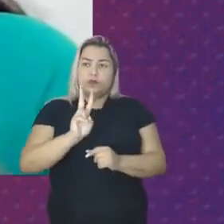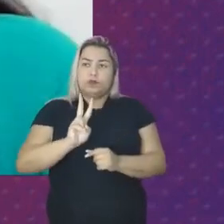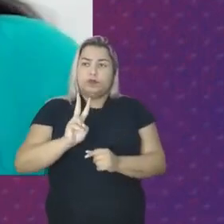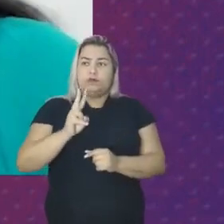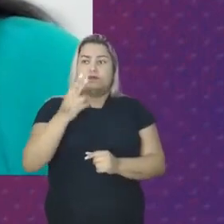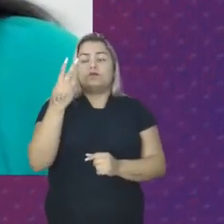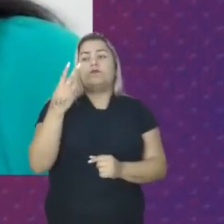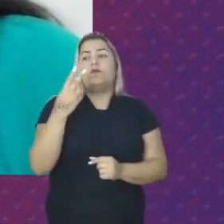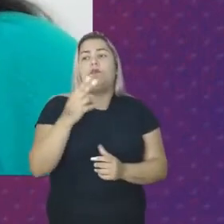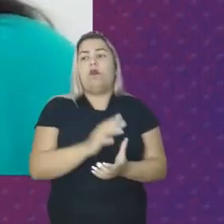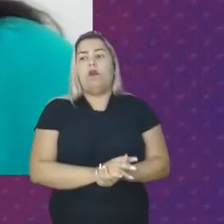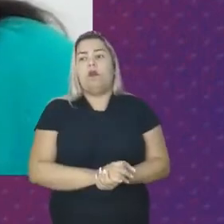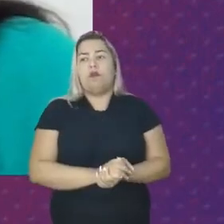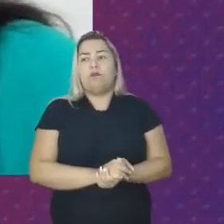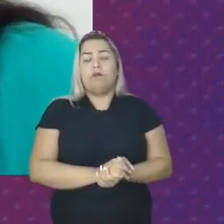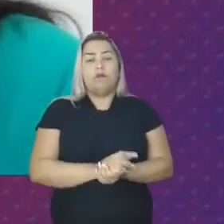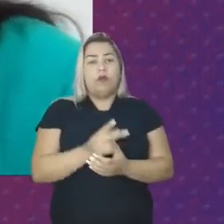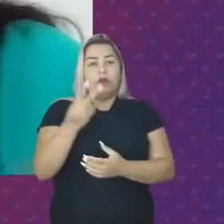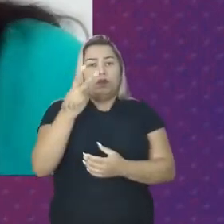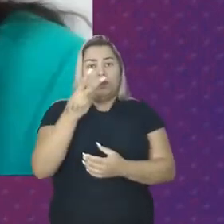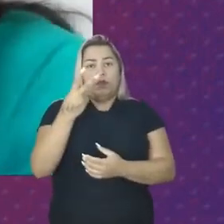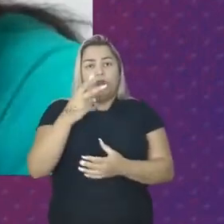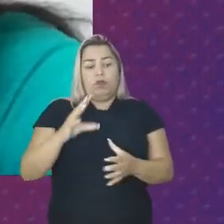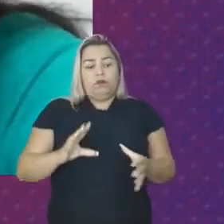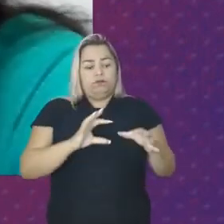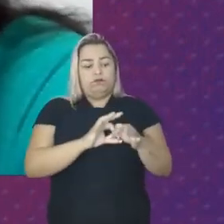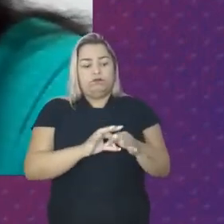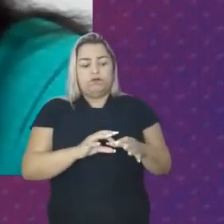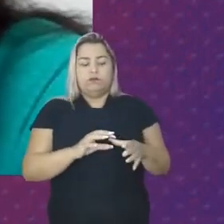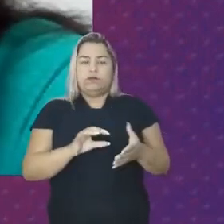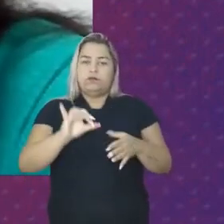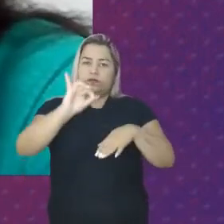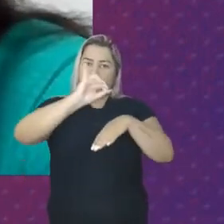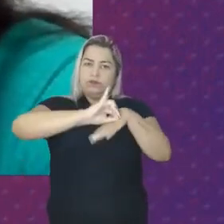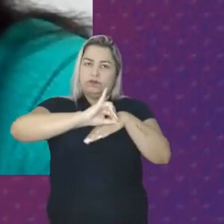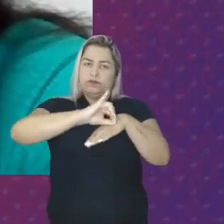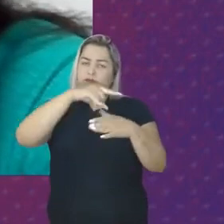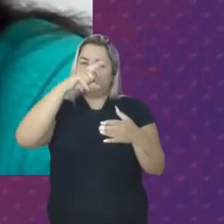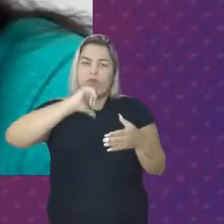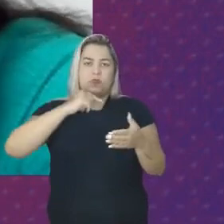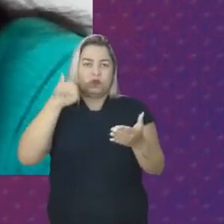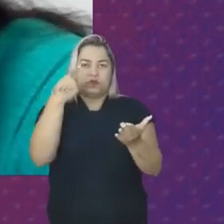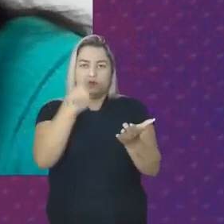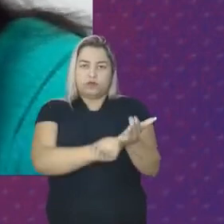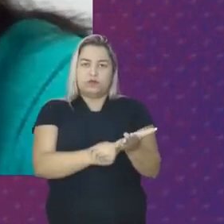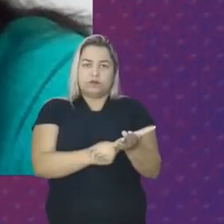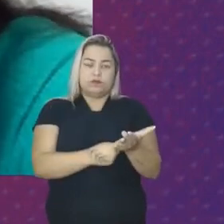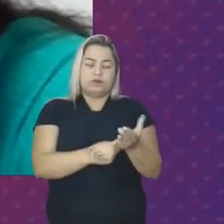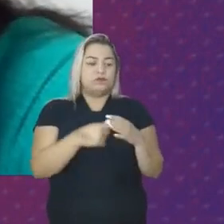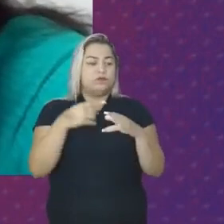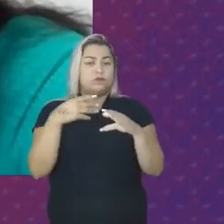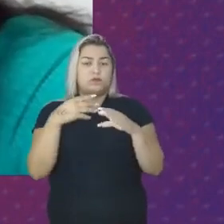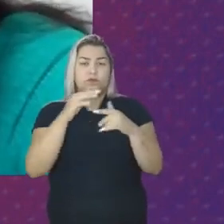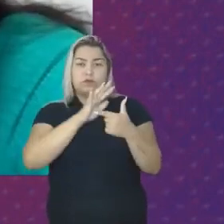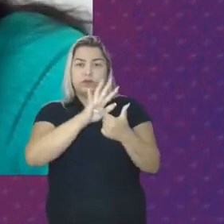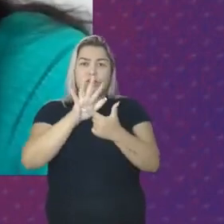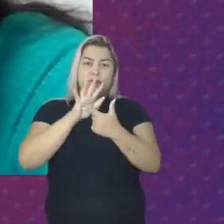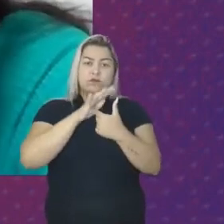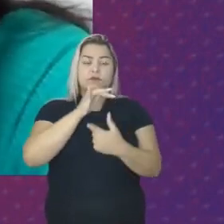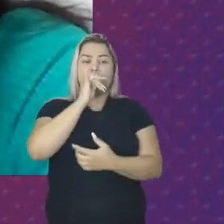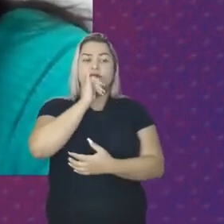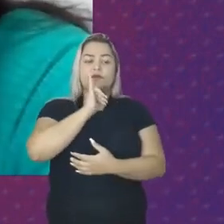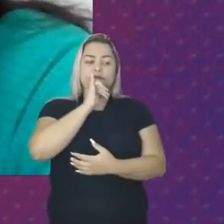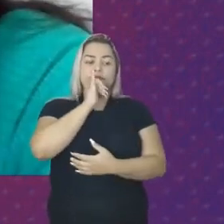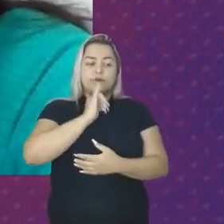e ele aglutina as duas centrais, não havendo aí o compromisso de indicadores voltados, por exemplo,